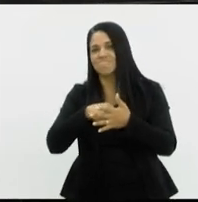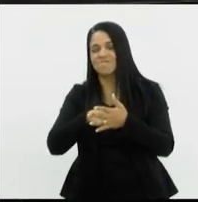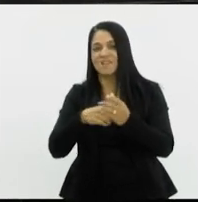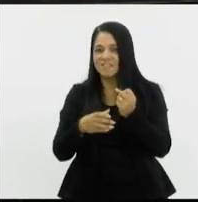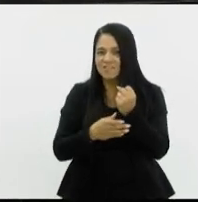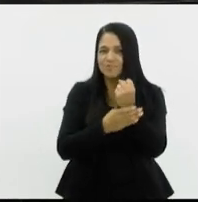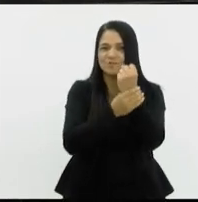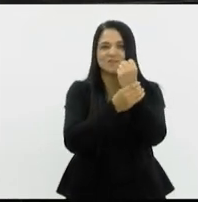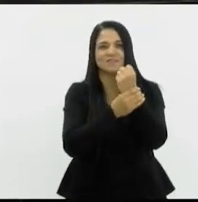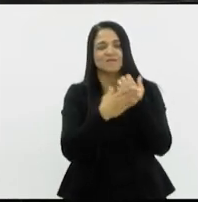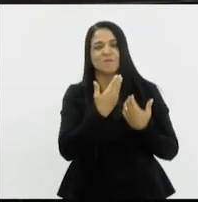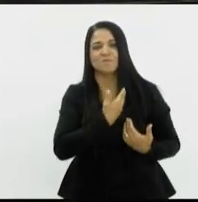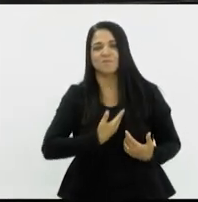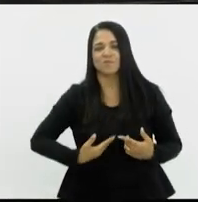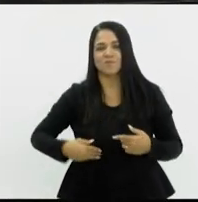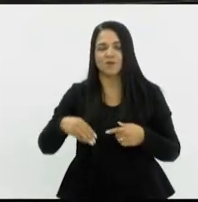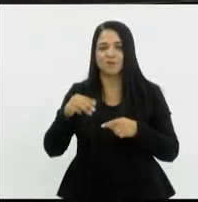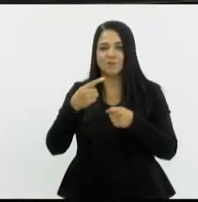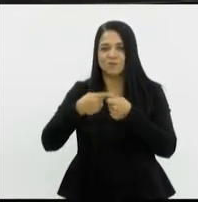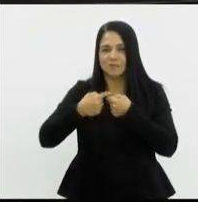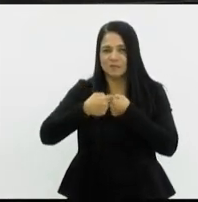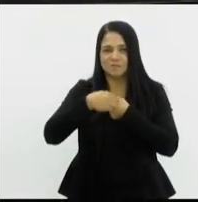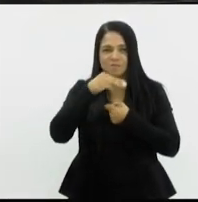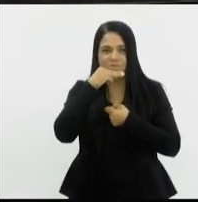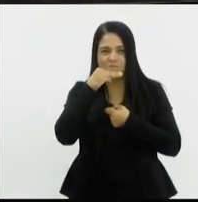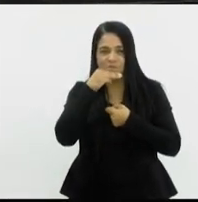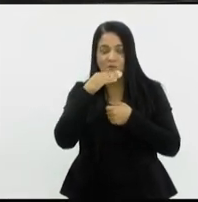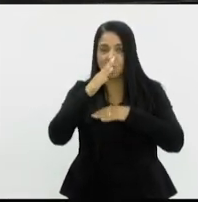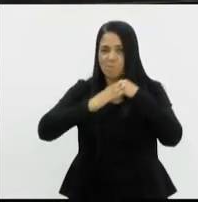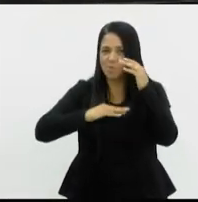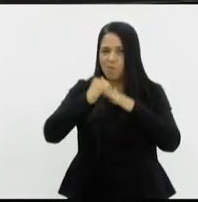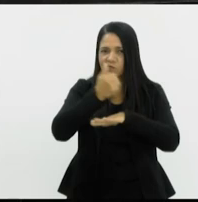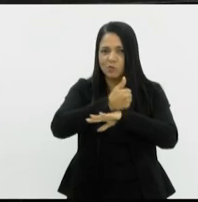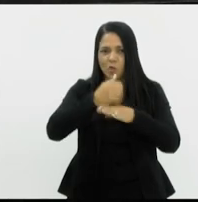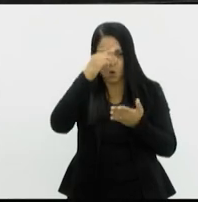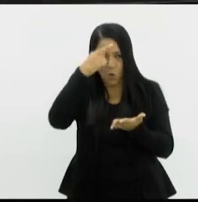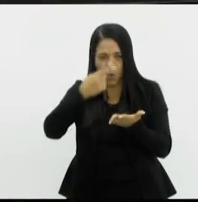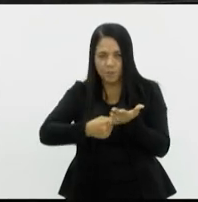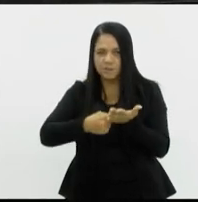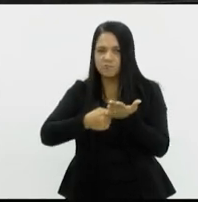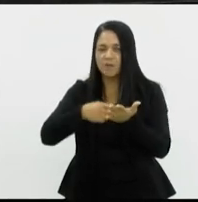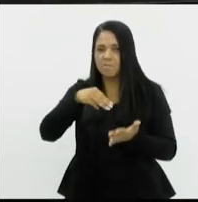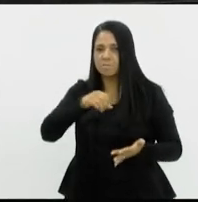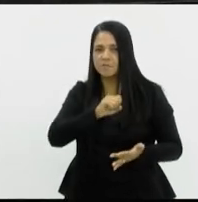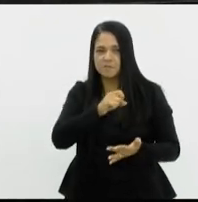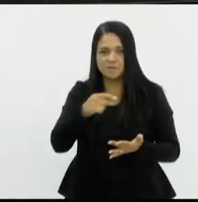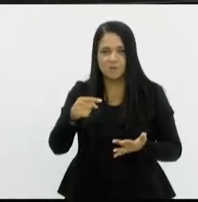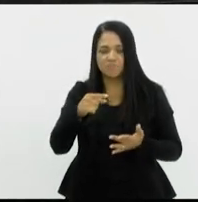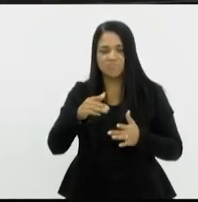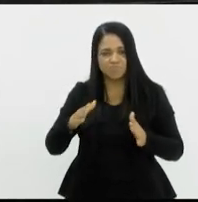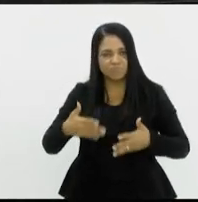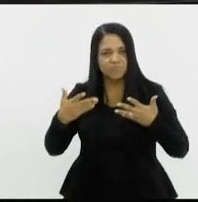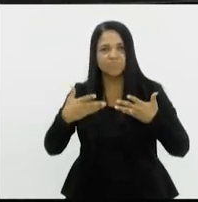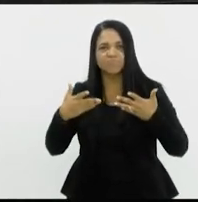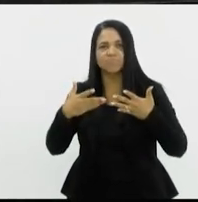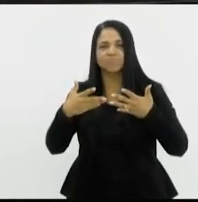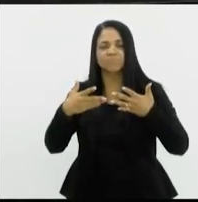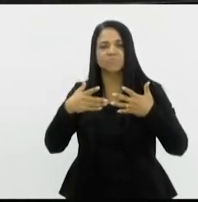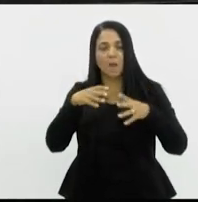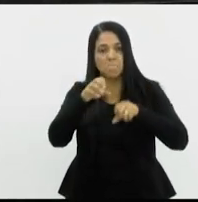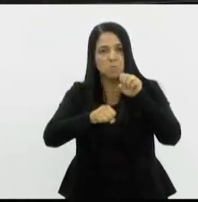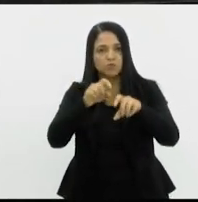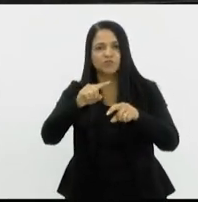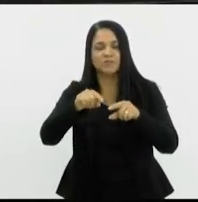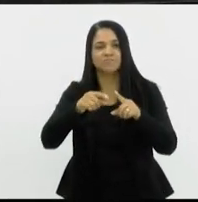segurança pública no município de Mangaratiba. Profissionais comprometidos com a missão e altamente motivados pela busca do